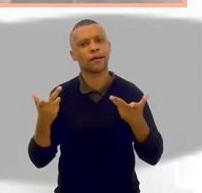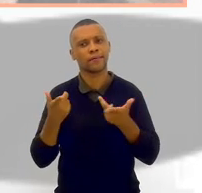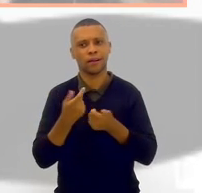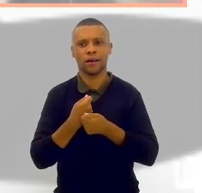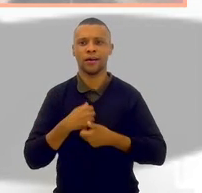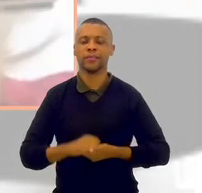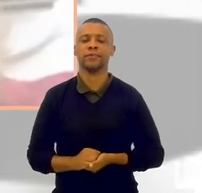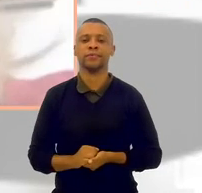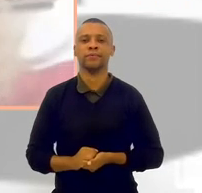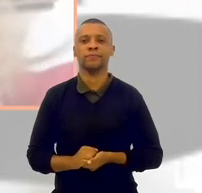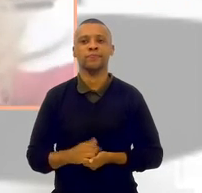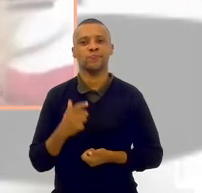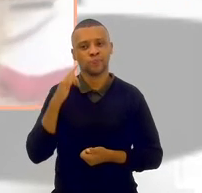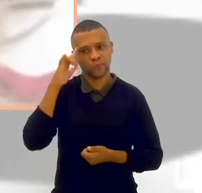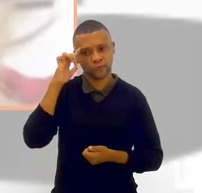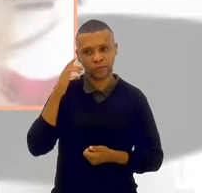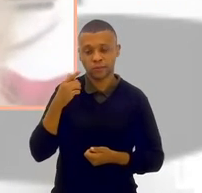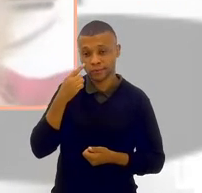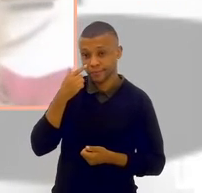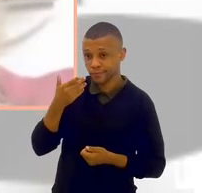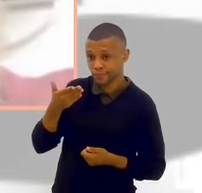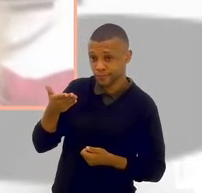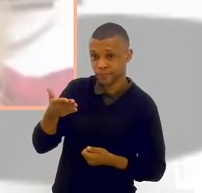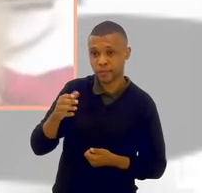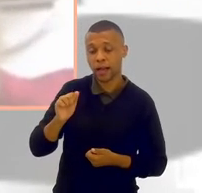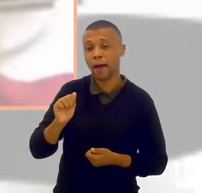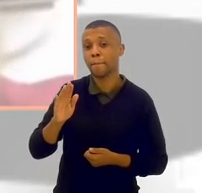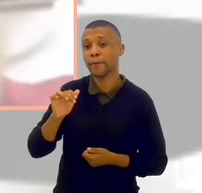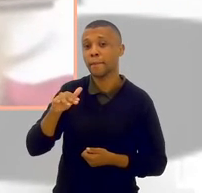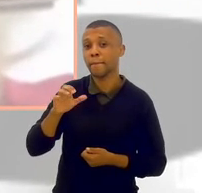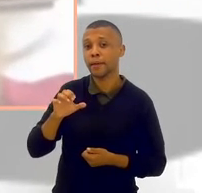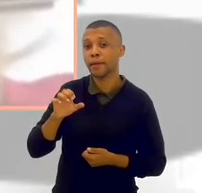né? então, o Instagram é abimebr,